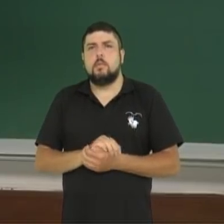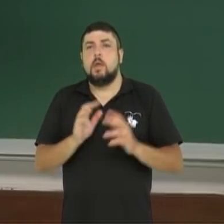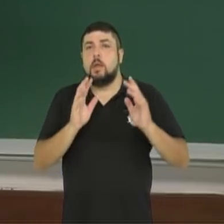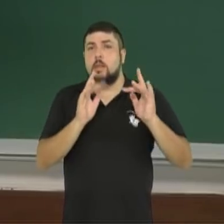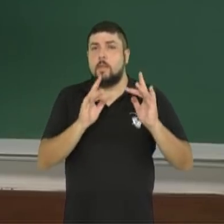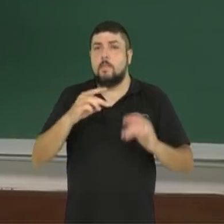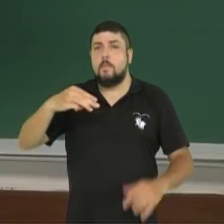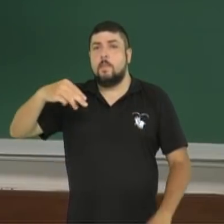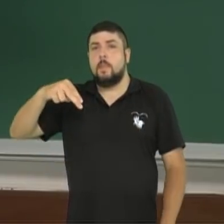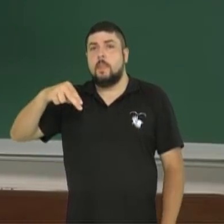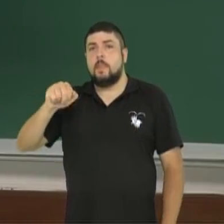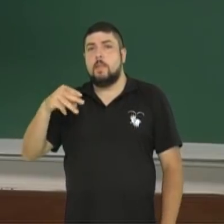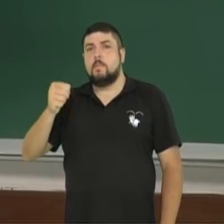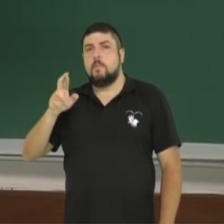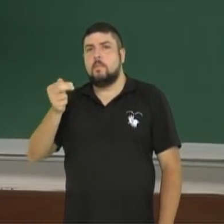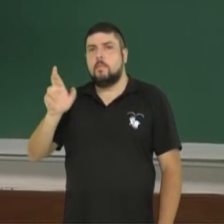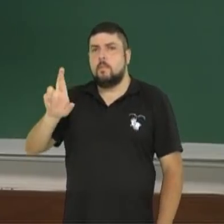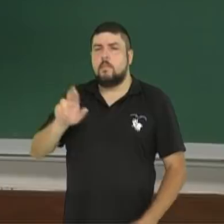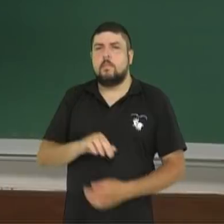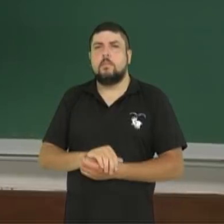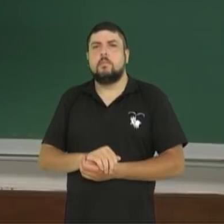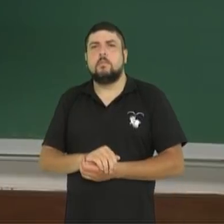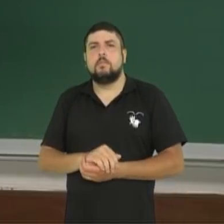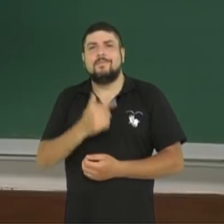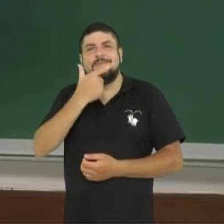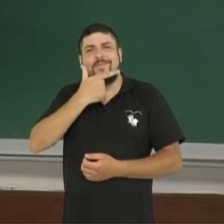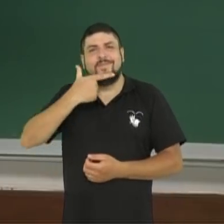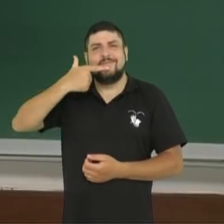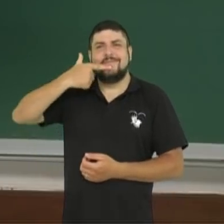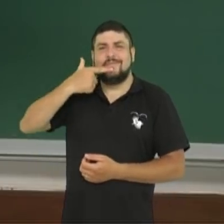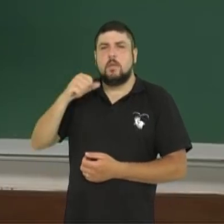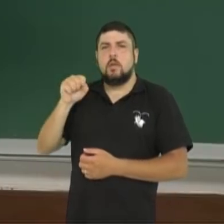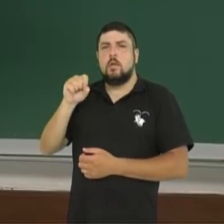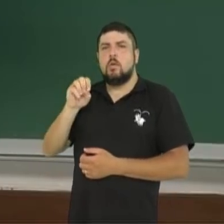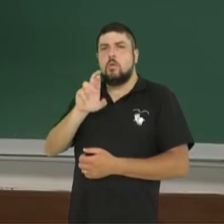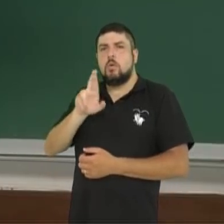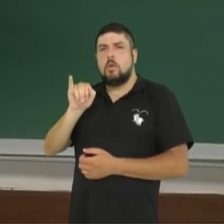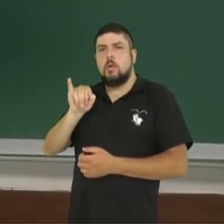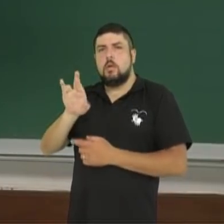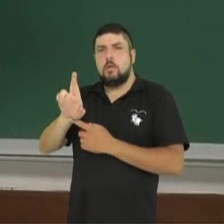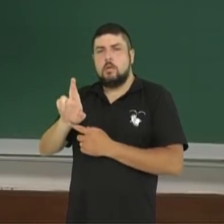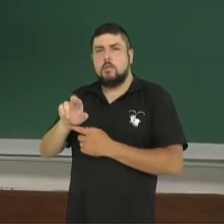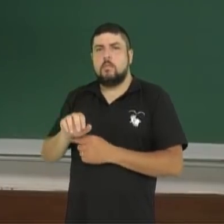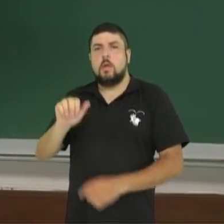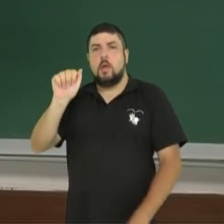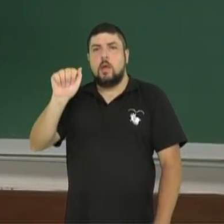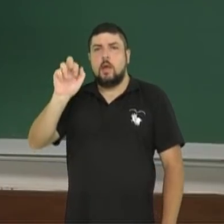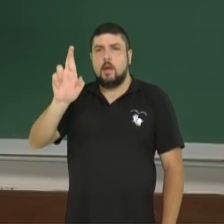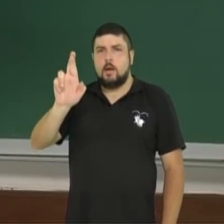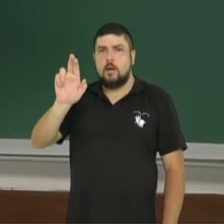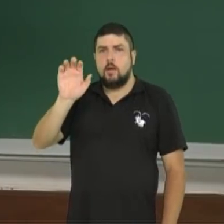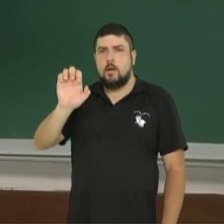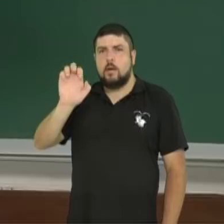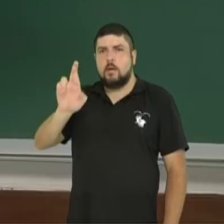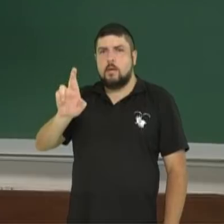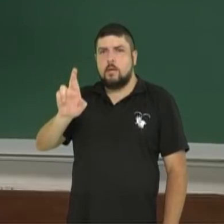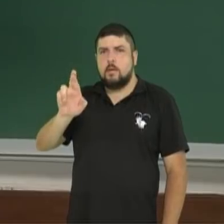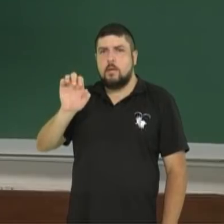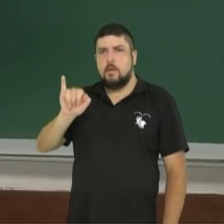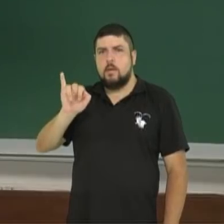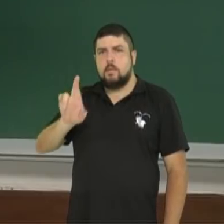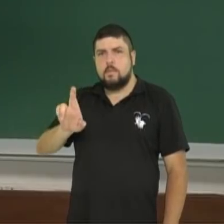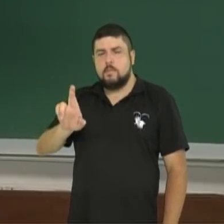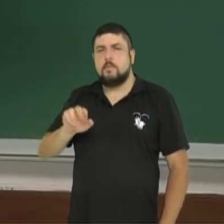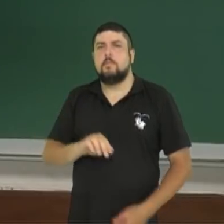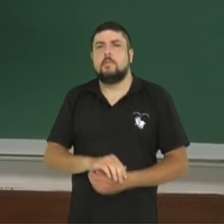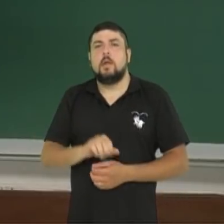fazer, sorrir, partir, verbos da primeira, segunda e terceira conjugação, né, terminam em ar, ir ou ir. A única exceção é o verbo por. E aqui